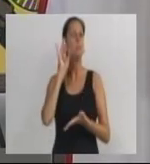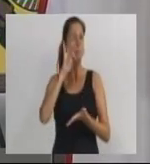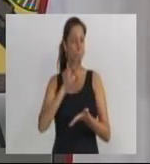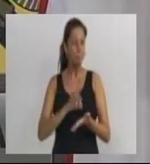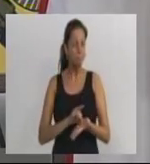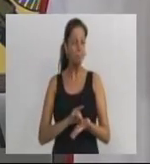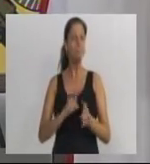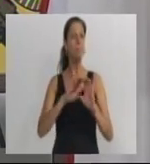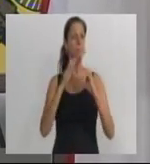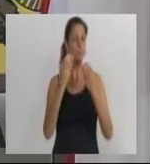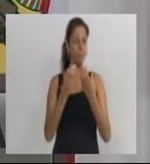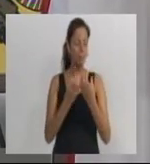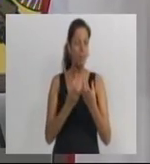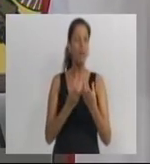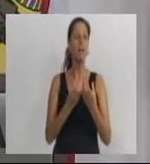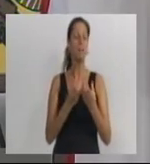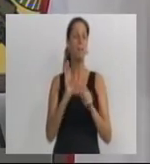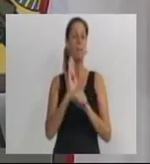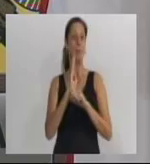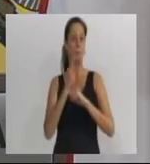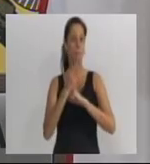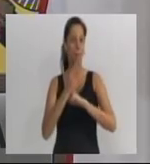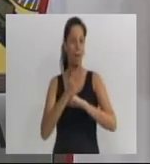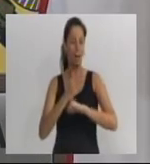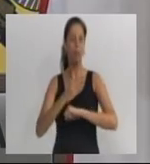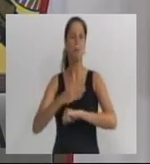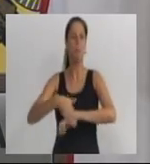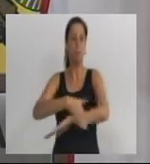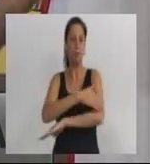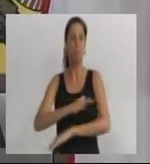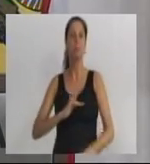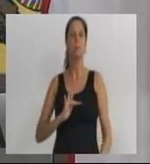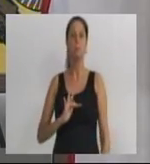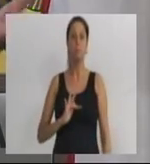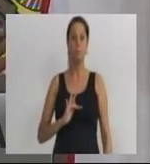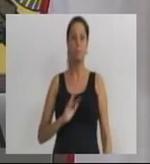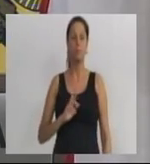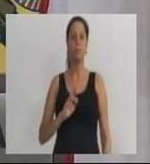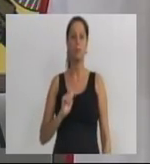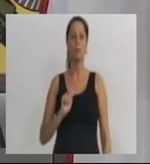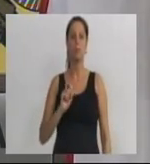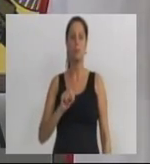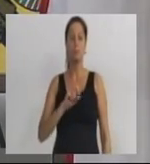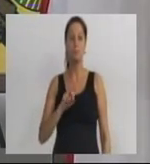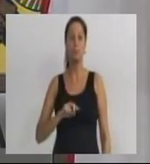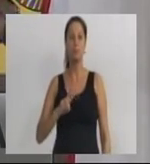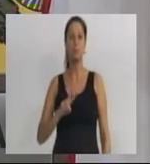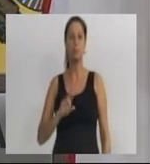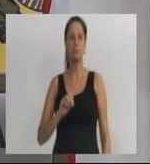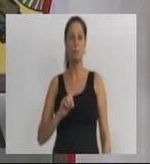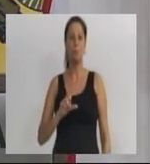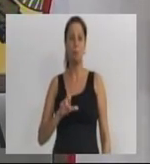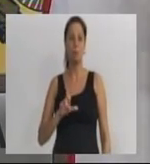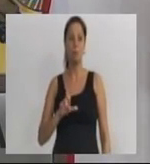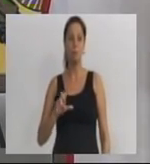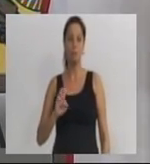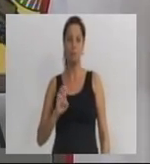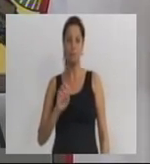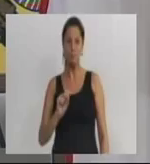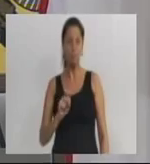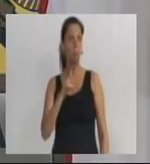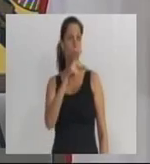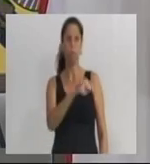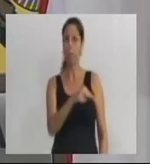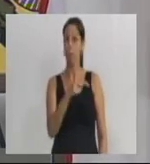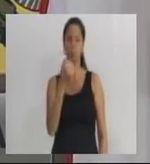Pátio da Franz Wallis, ali perto da Visconde de Toné, por exemplo, em torno esquerda ali, para exemplificar, não estou falando de uma comunidade de canto, eu estou